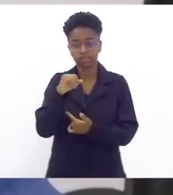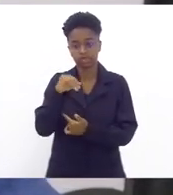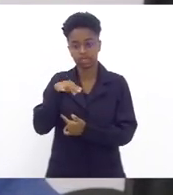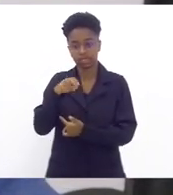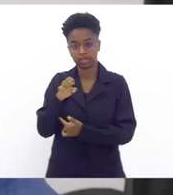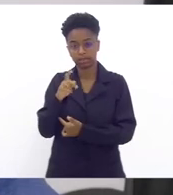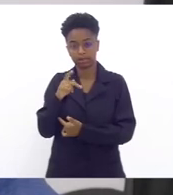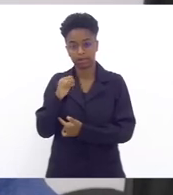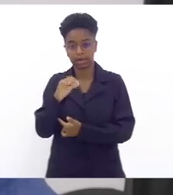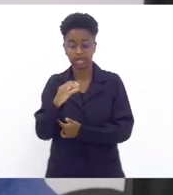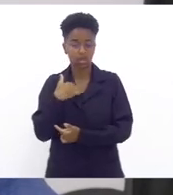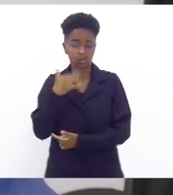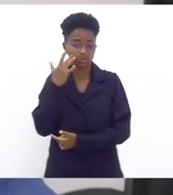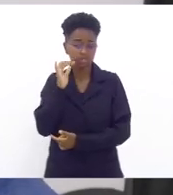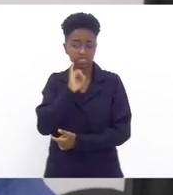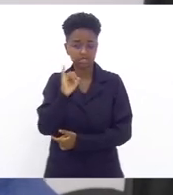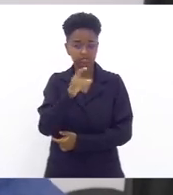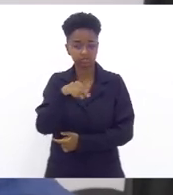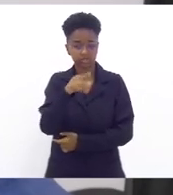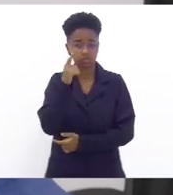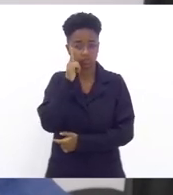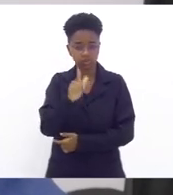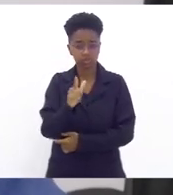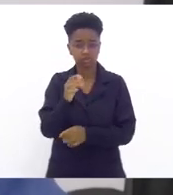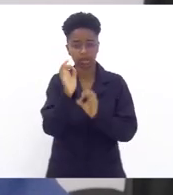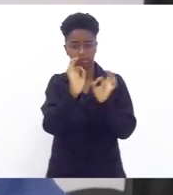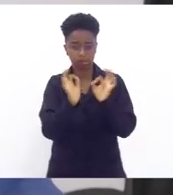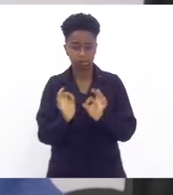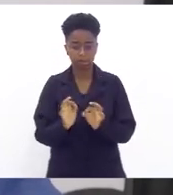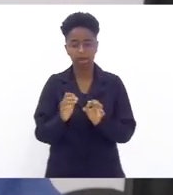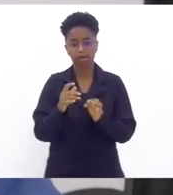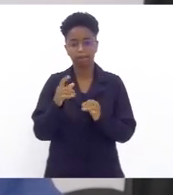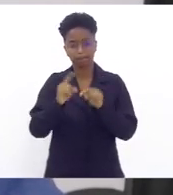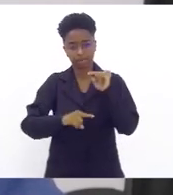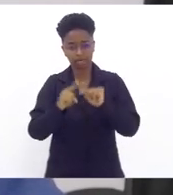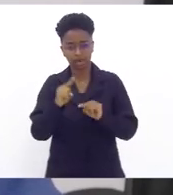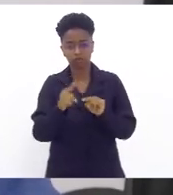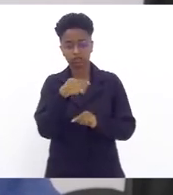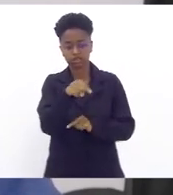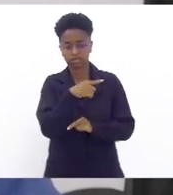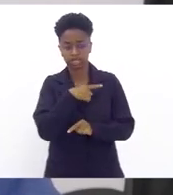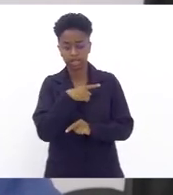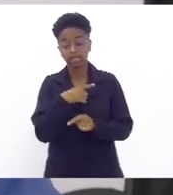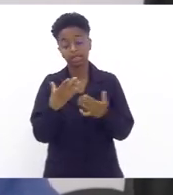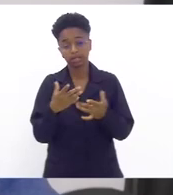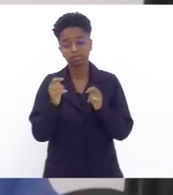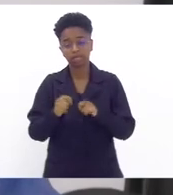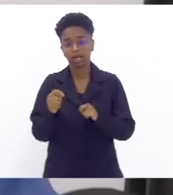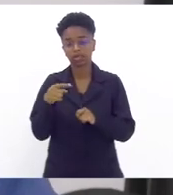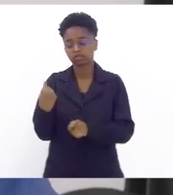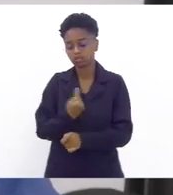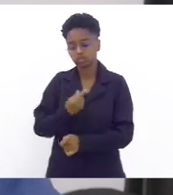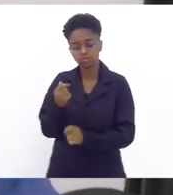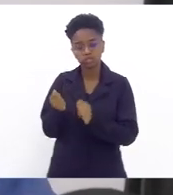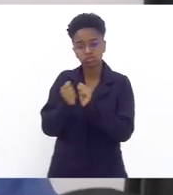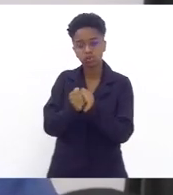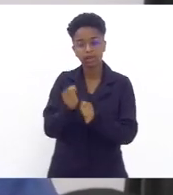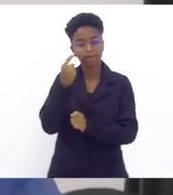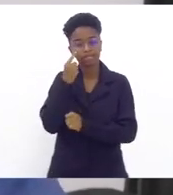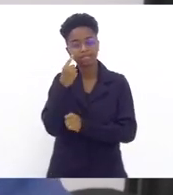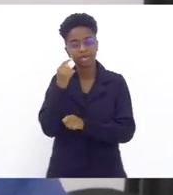rolamento de todo material que vocês possuem algo do tipo para que a gente possa junto com o inepa pensar em sair das